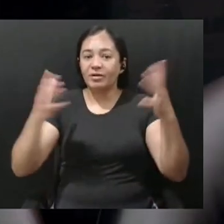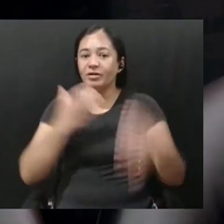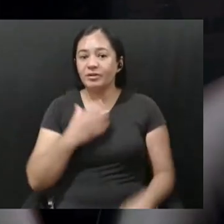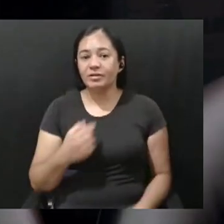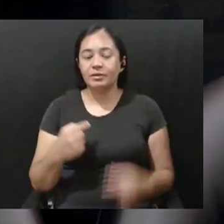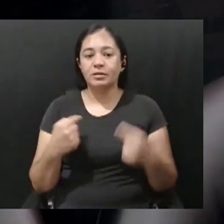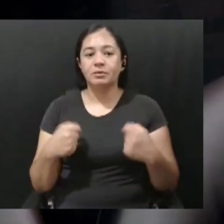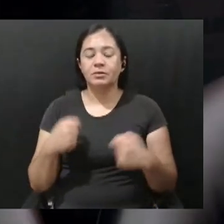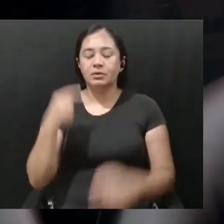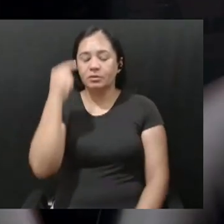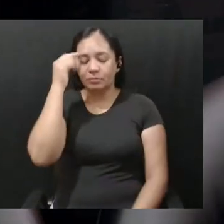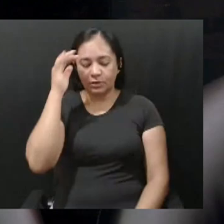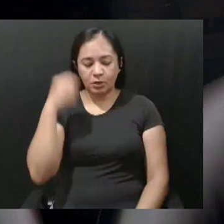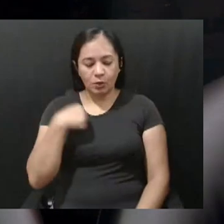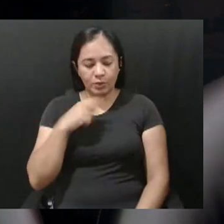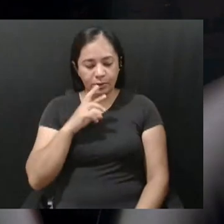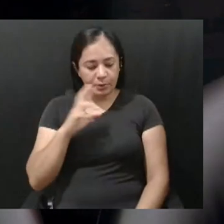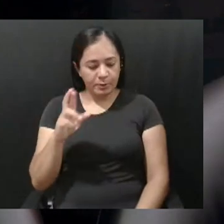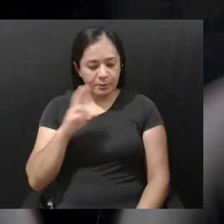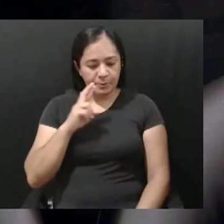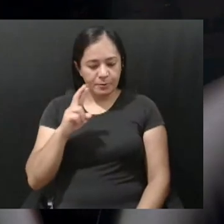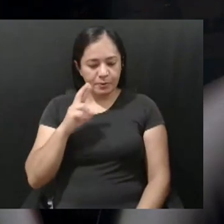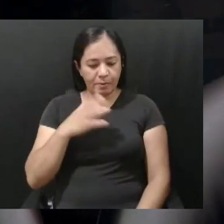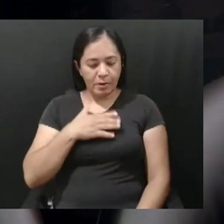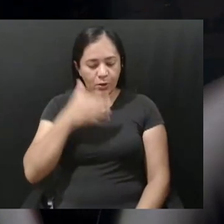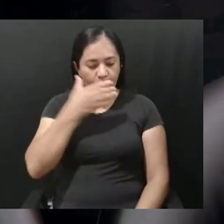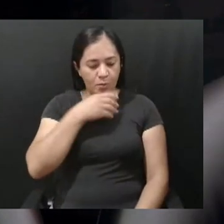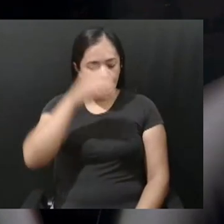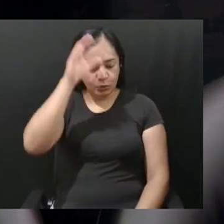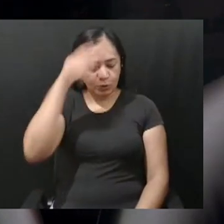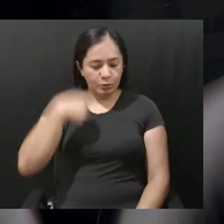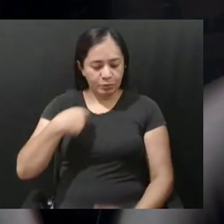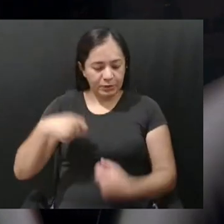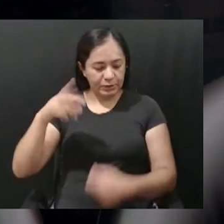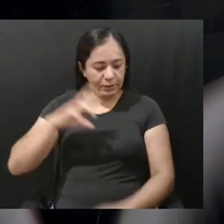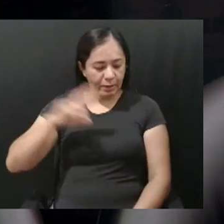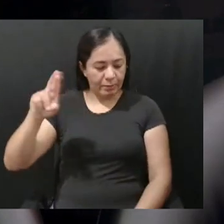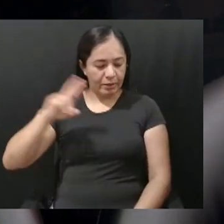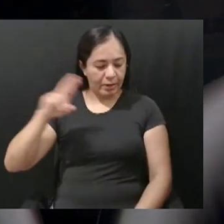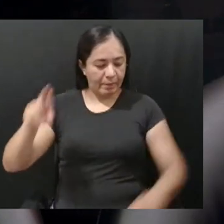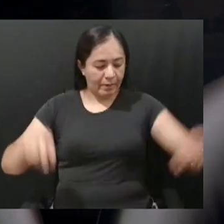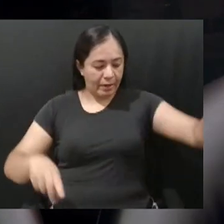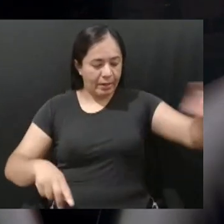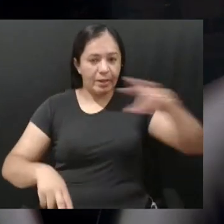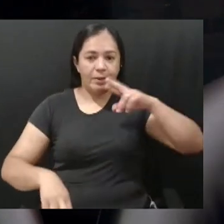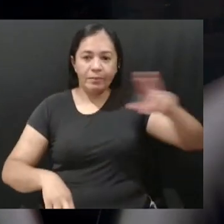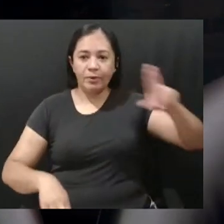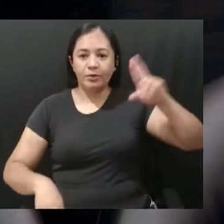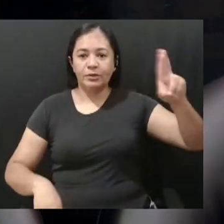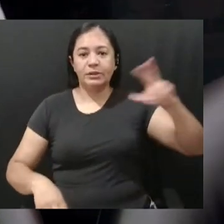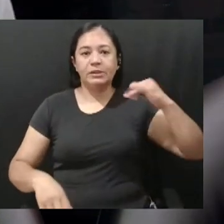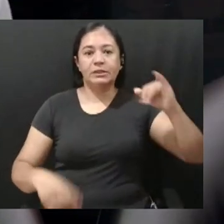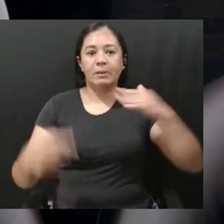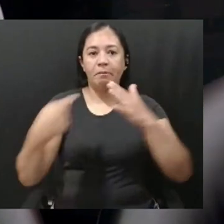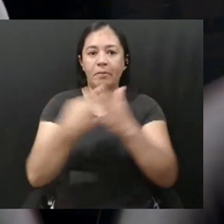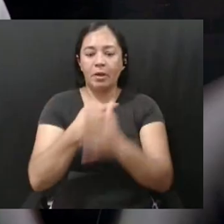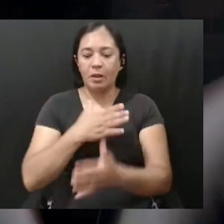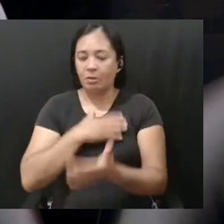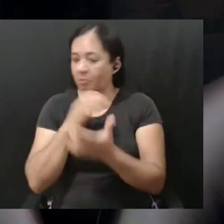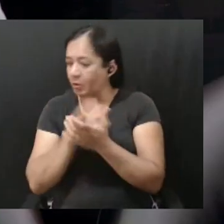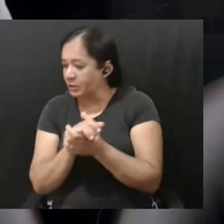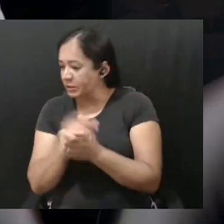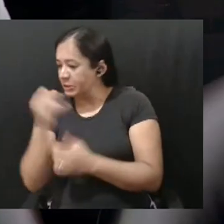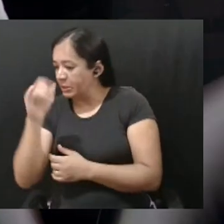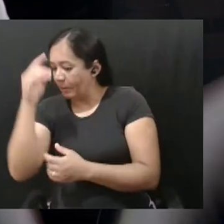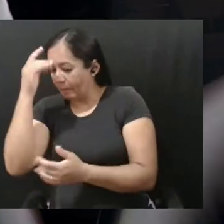responder pro meu tio, eu preciso responder o que que eu vou responder para aquela minha tia, e se eles perguntarem do meu casamento, e se eles perguntarem o que que tá acontecendo, eu vou ficando